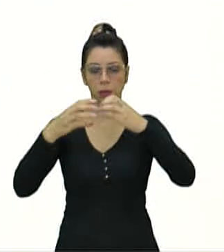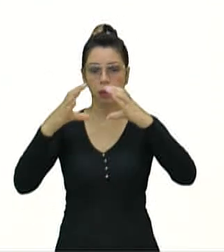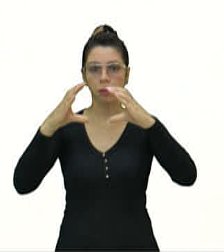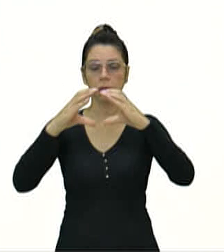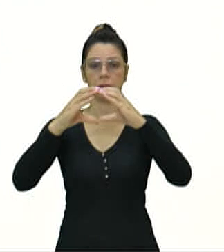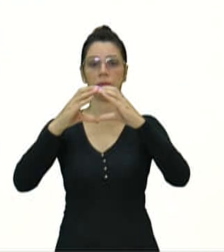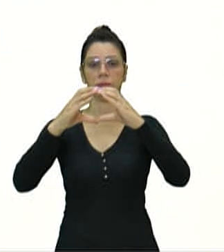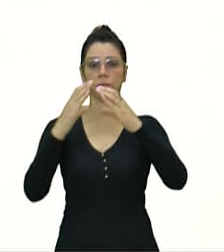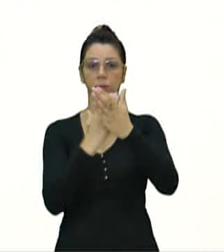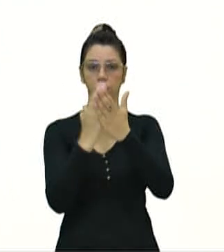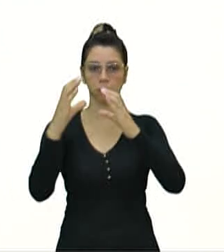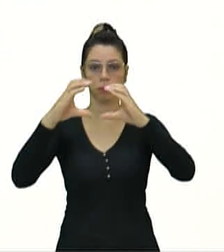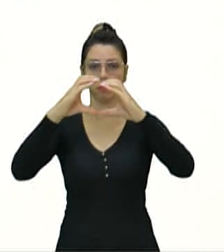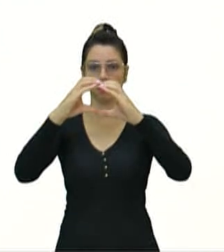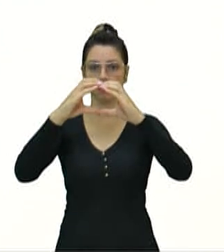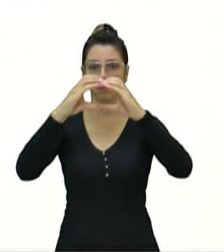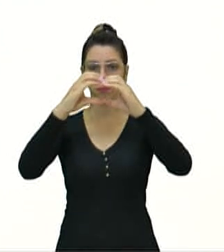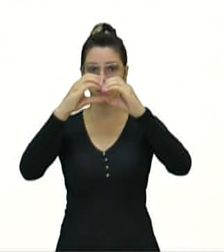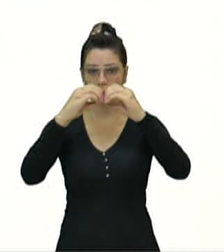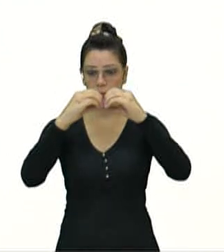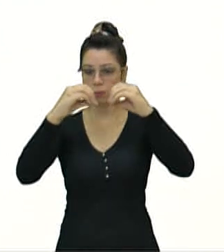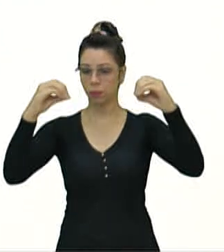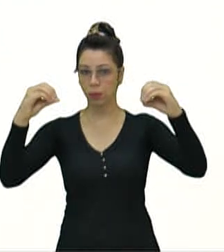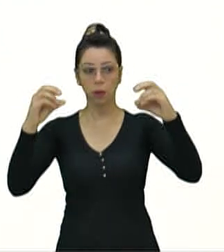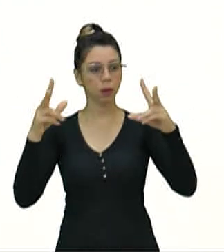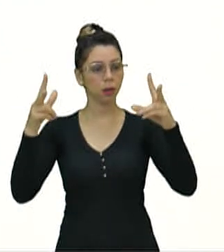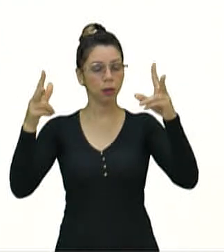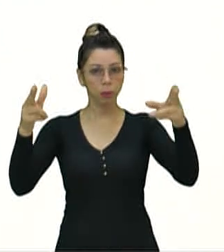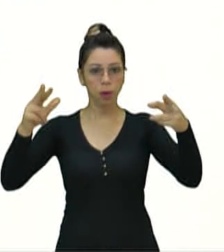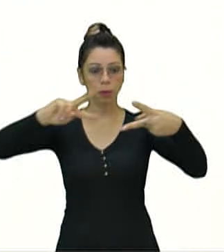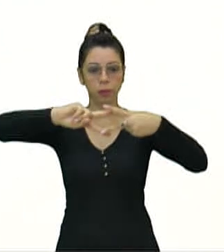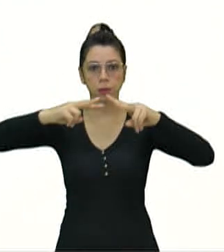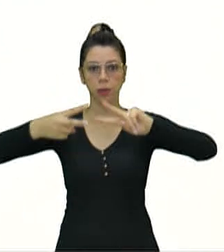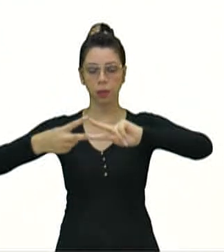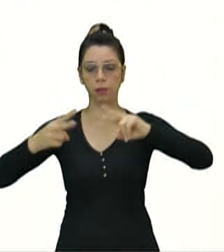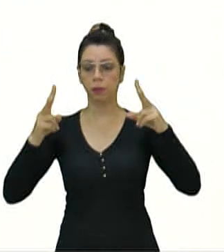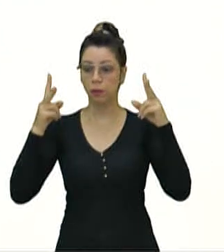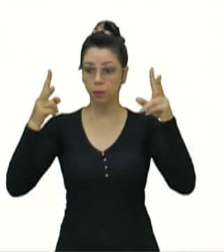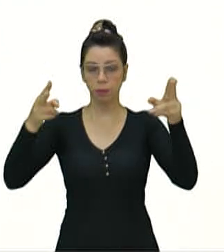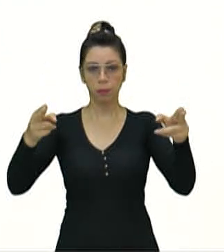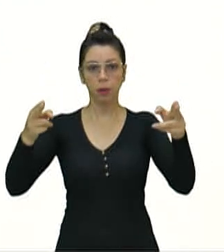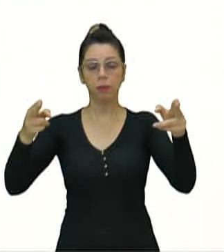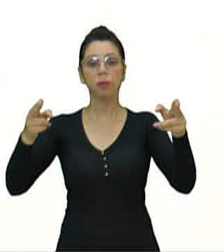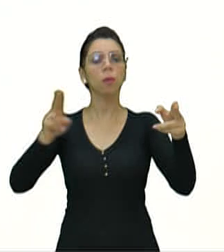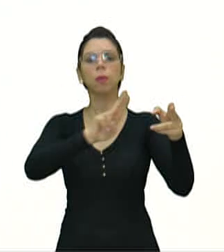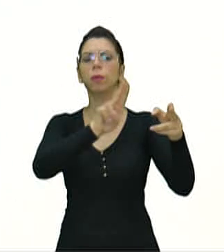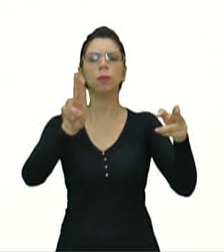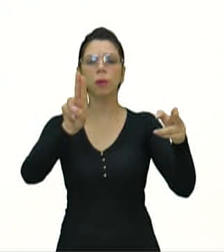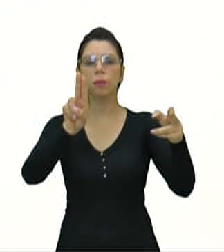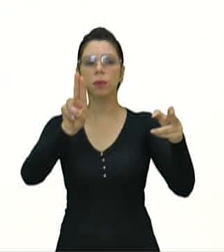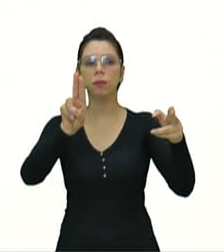partes semelhantes e com as mesmas informações genéticas da célula inicial, denomina-se